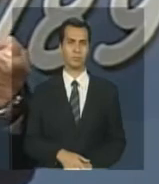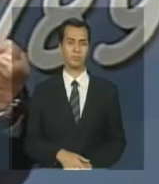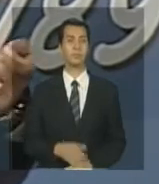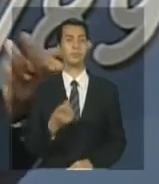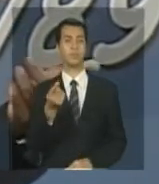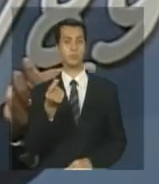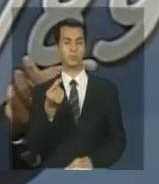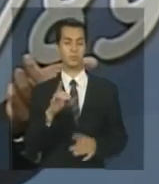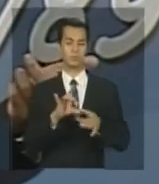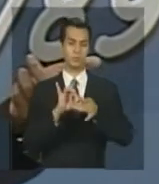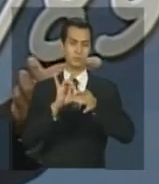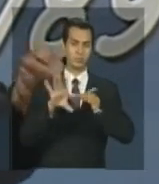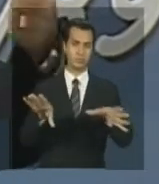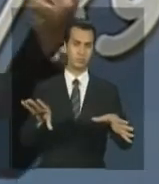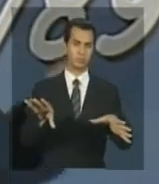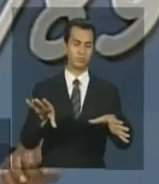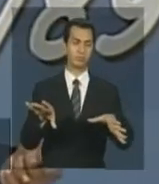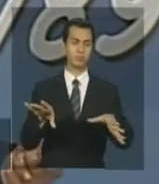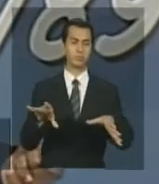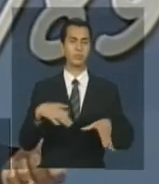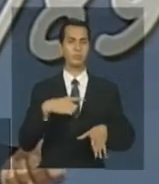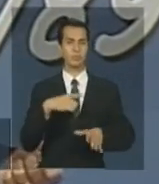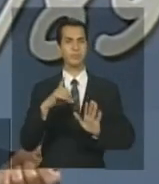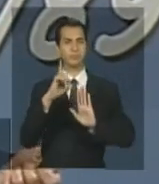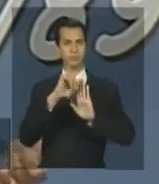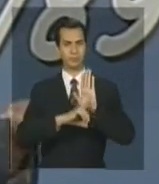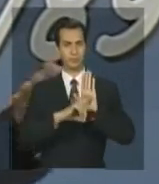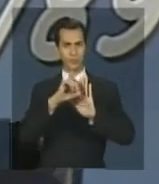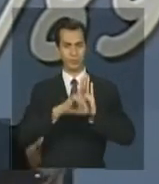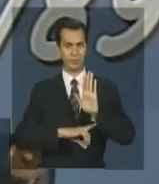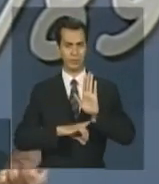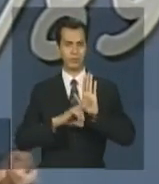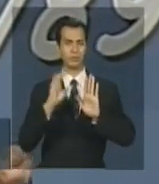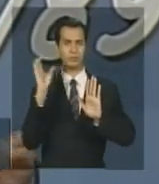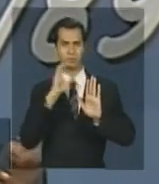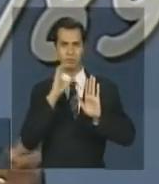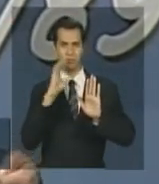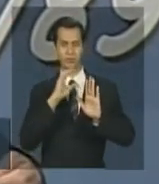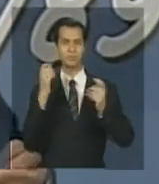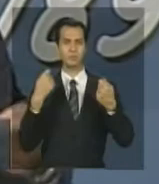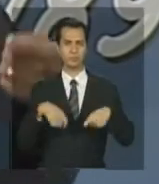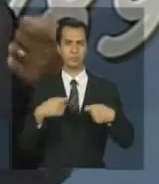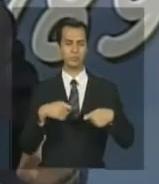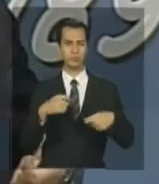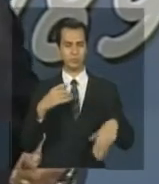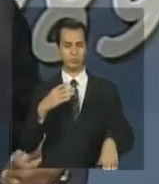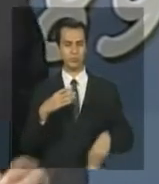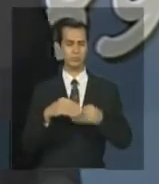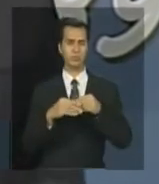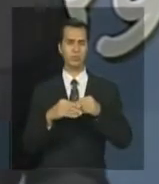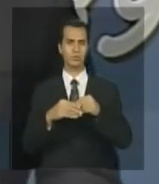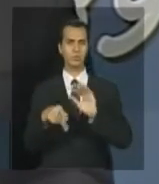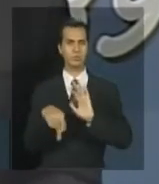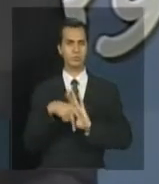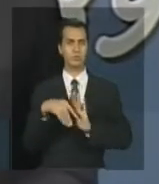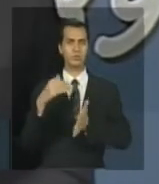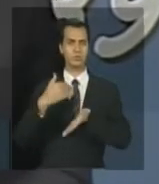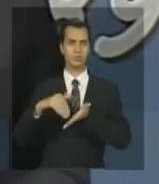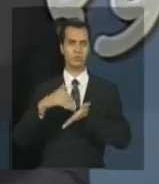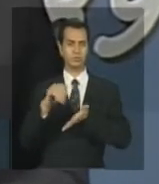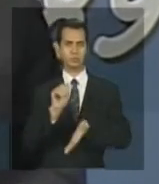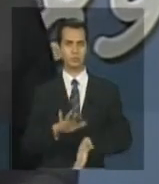ser liberado evidentemente o decreto de reconhecimento de emergência ou de calamidade pública feita pela